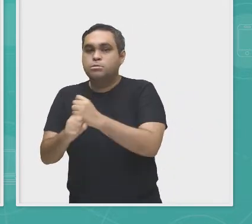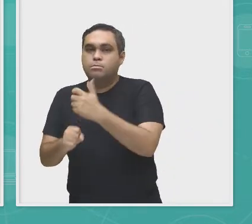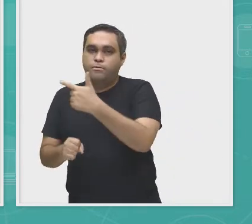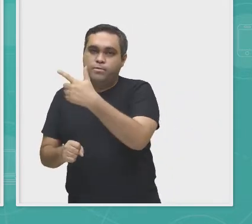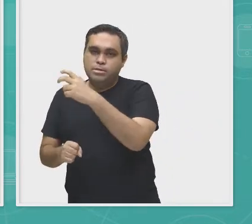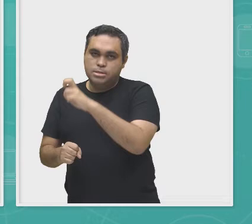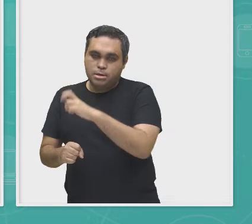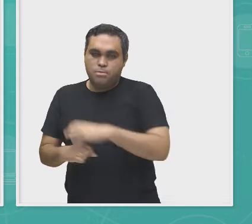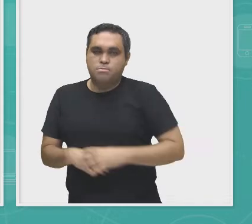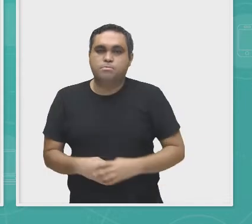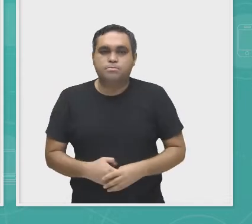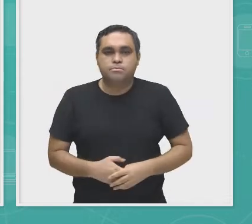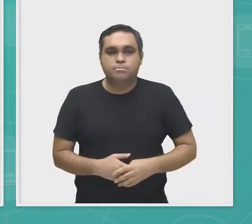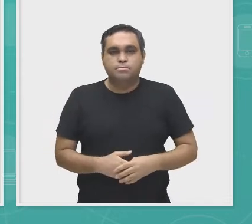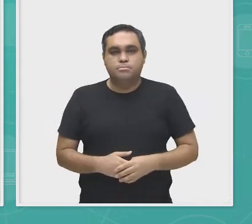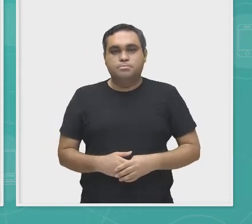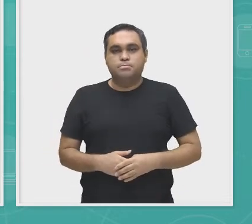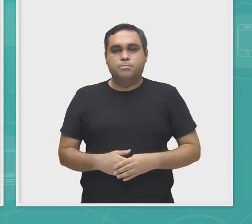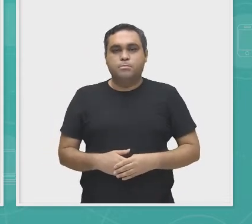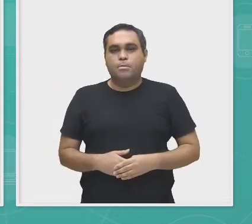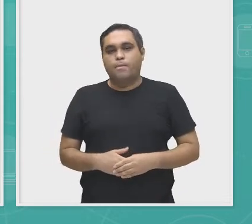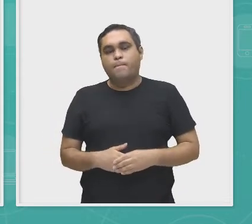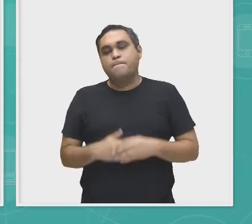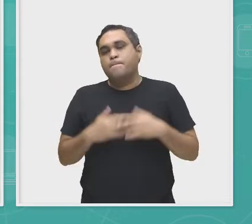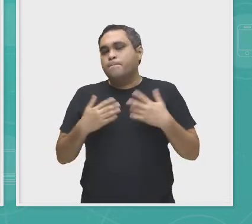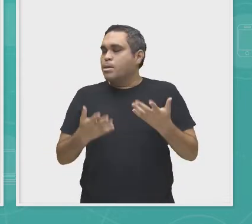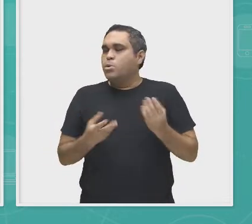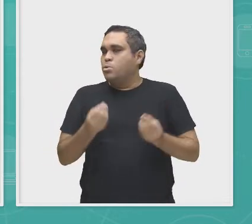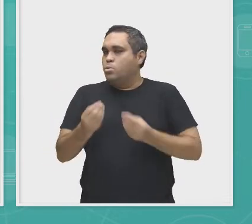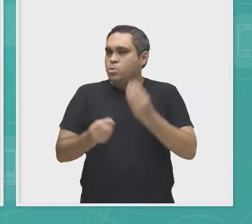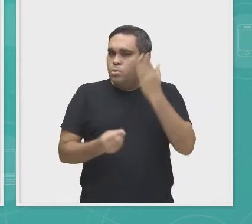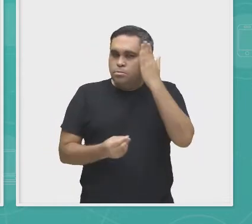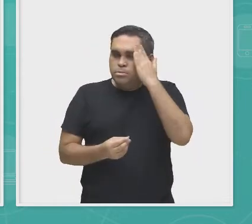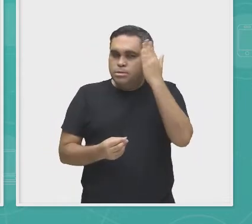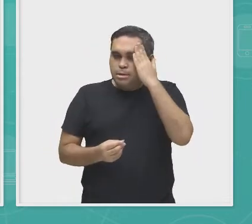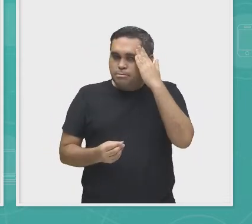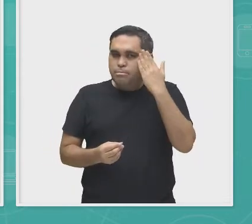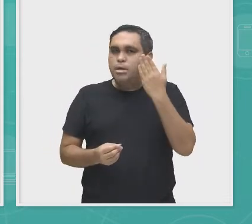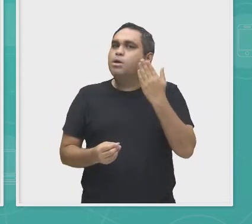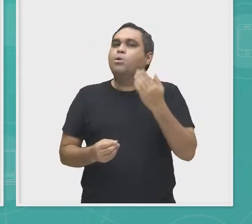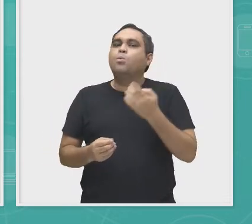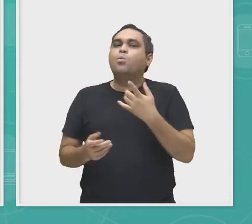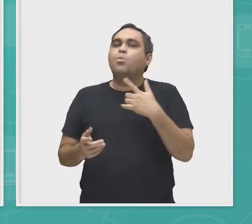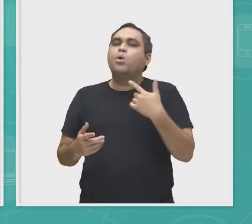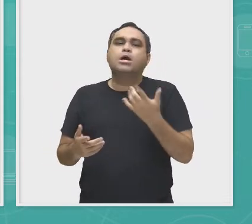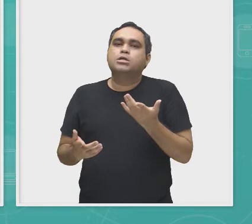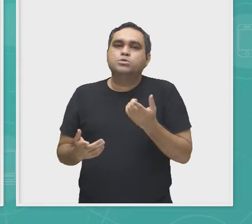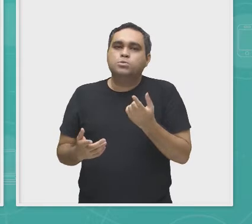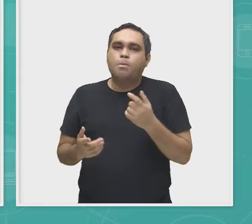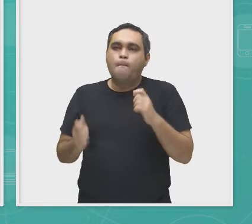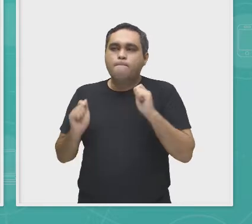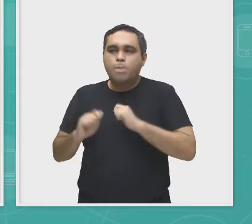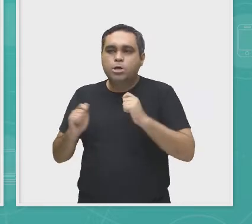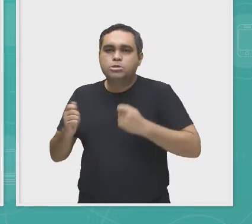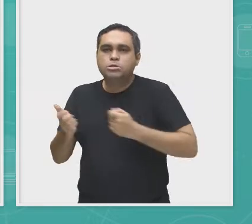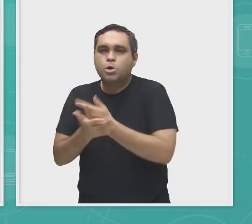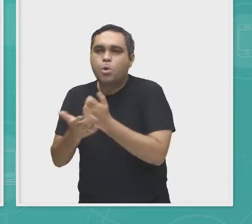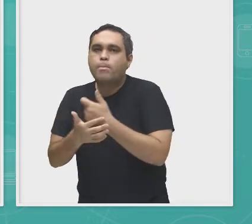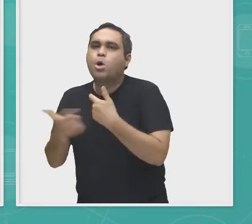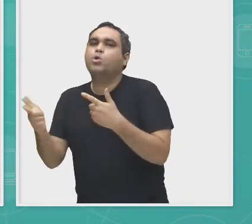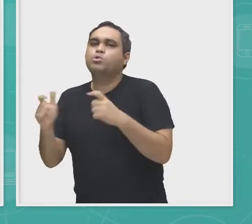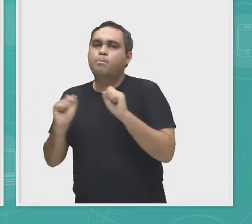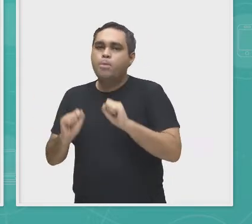correto? Então, como é que eu vou saber sobre o saldo de Janice? Nós vamos ter que somar isso daqui tudo,